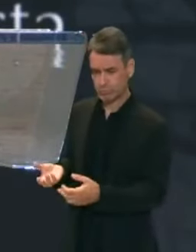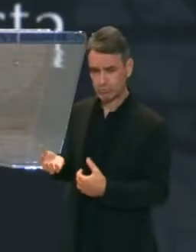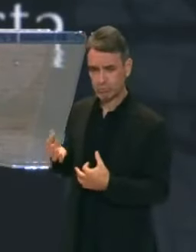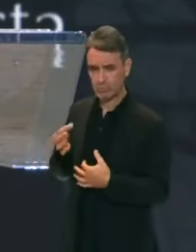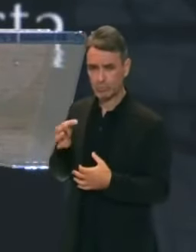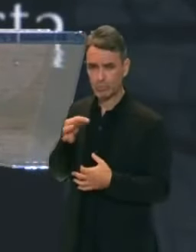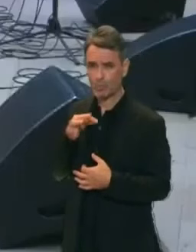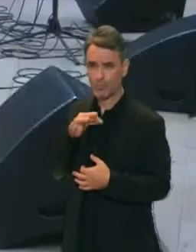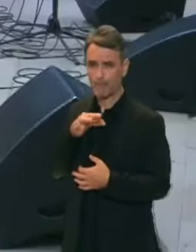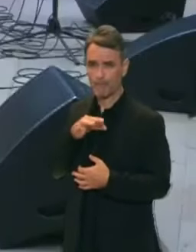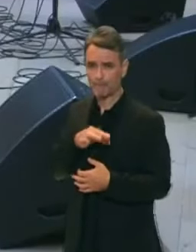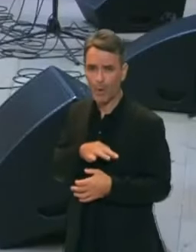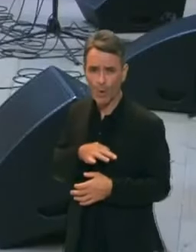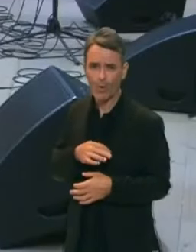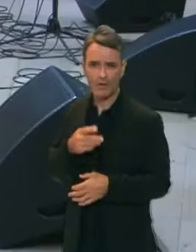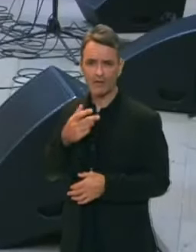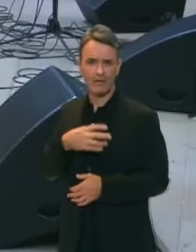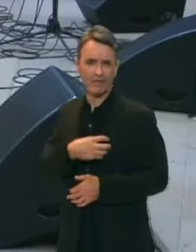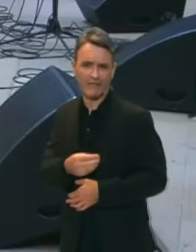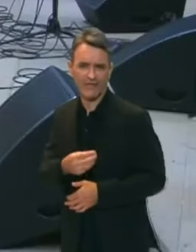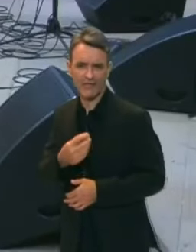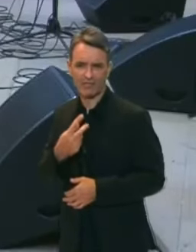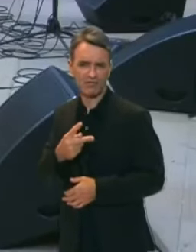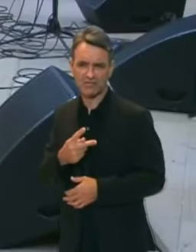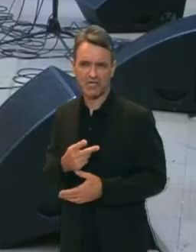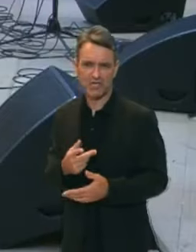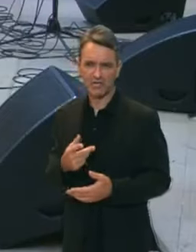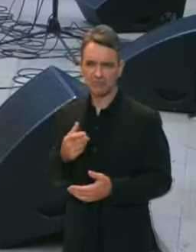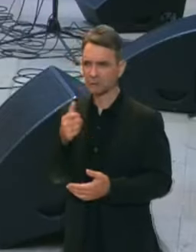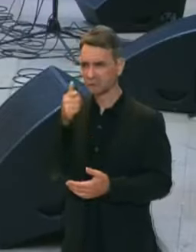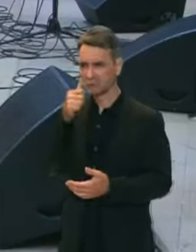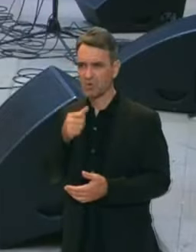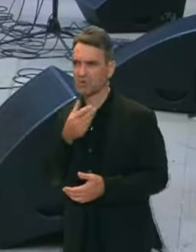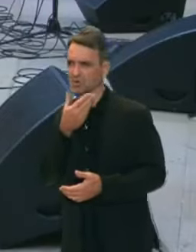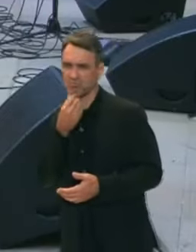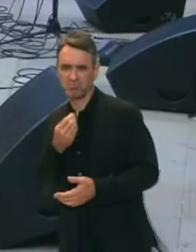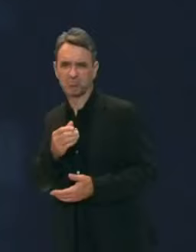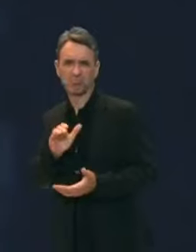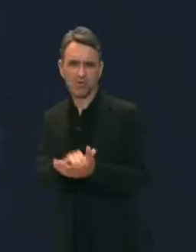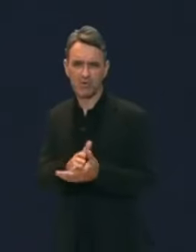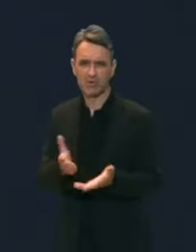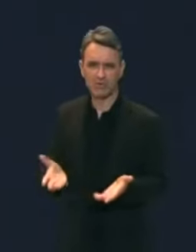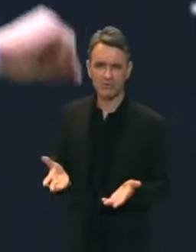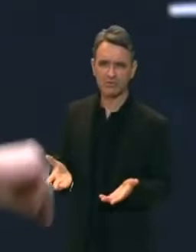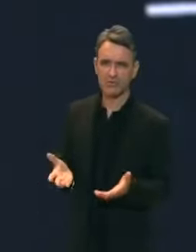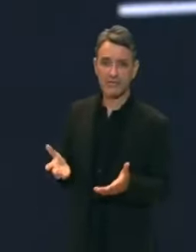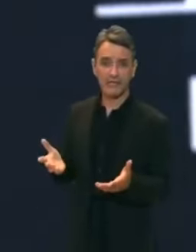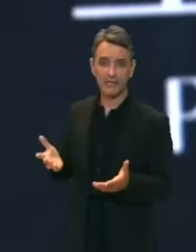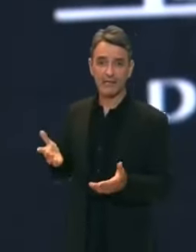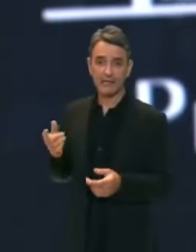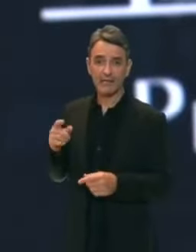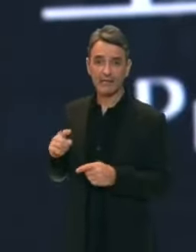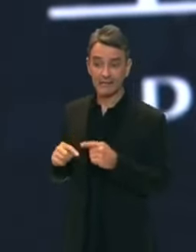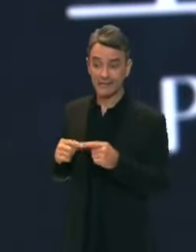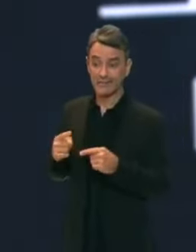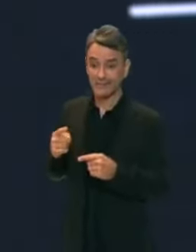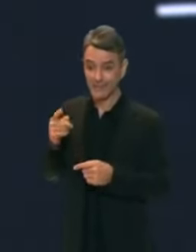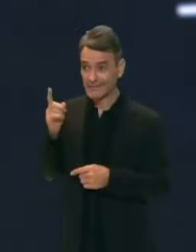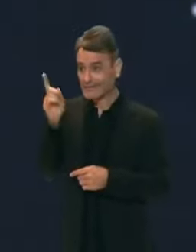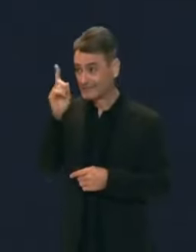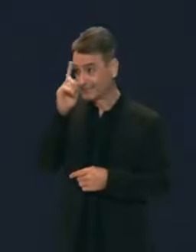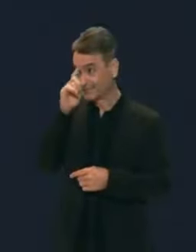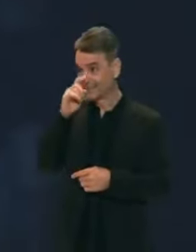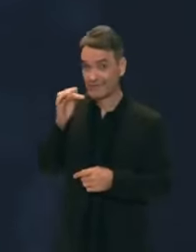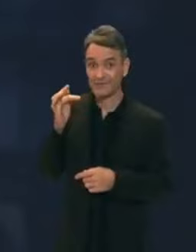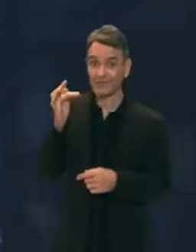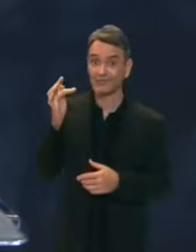lançada no coração do teu filho, da tua filha, do teu esposo, da tua esposa, e você vai ter muita dificuldade no futuro.